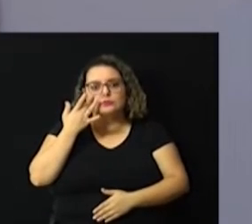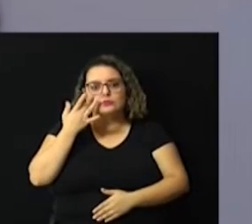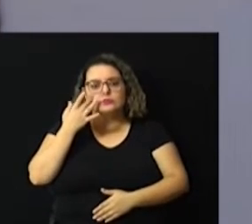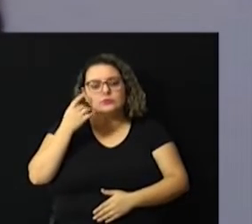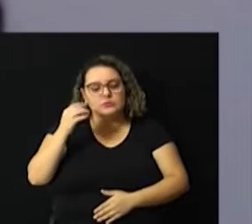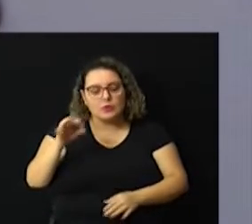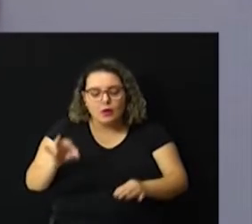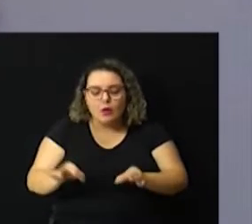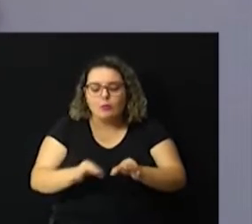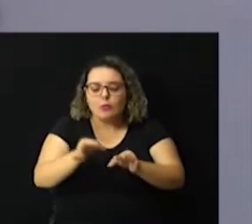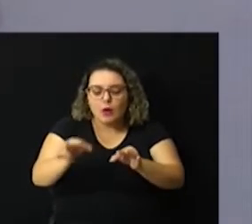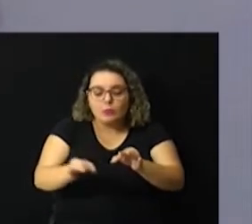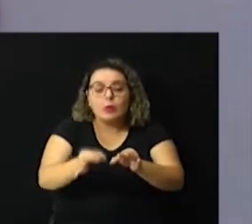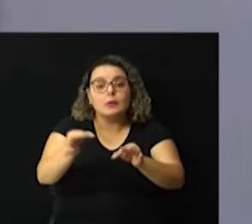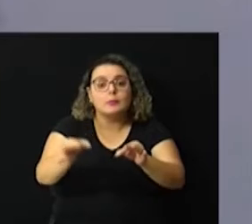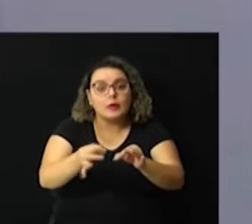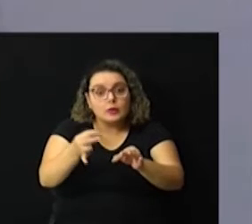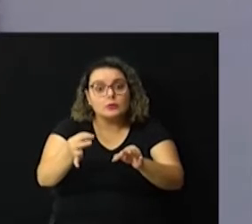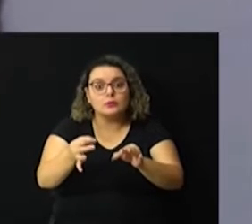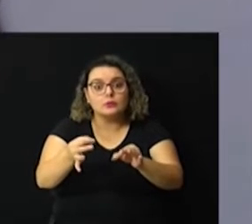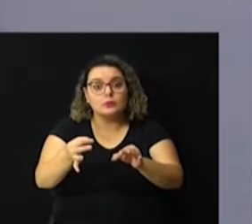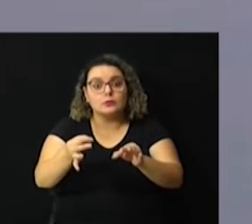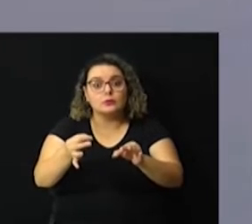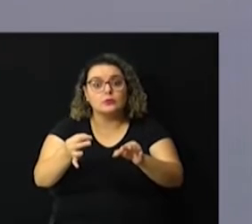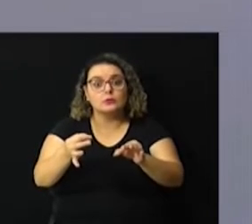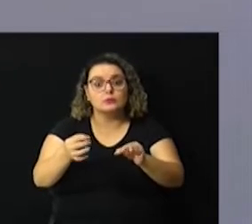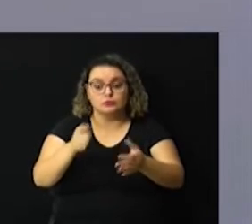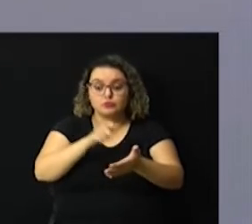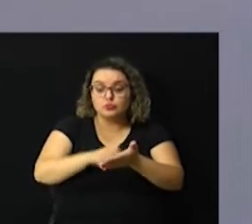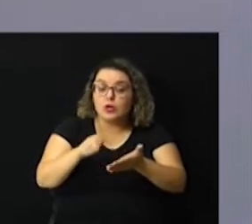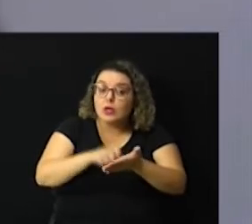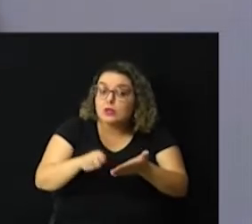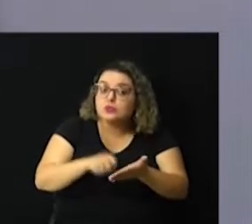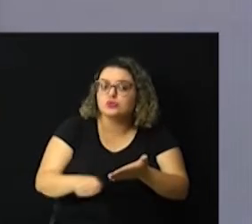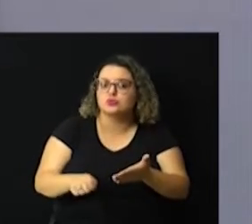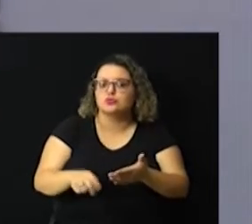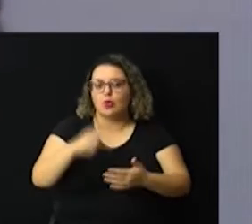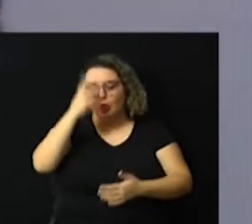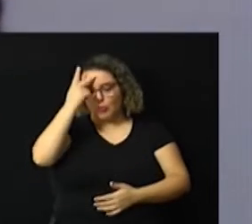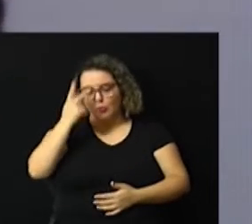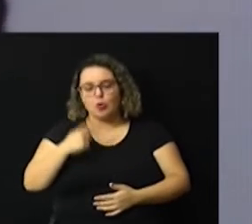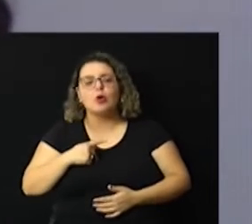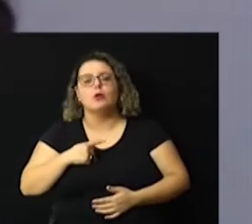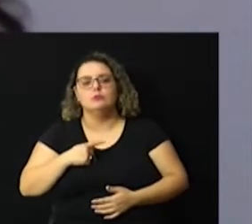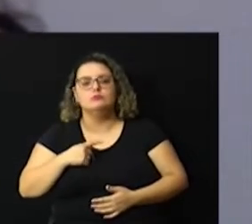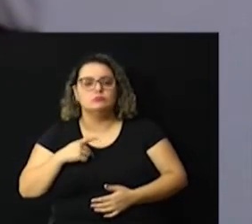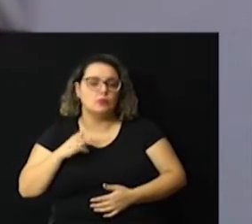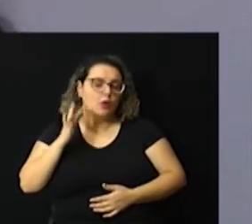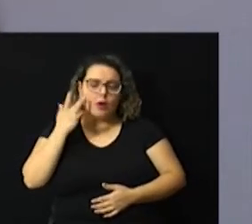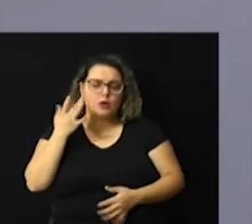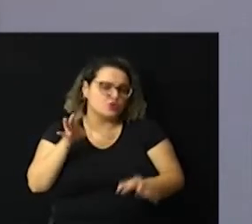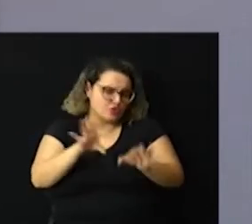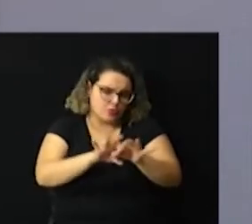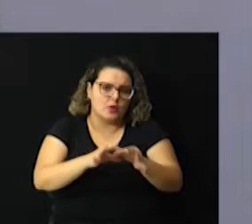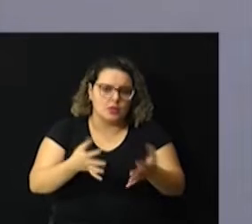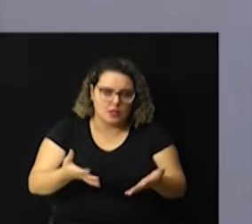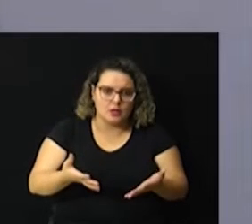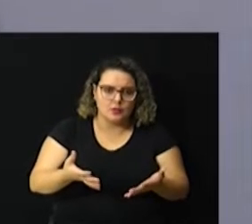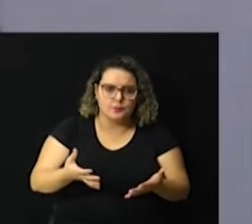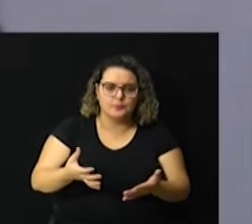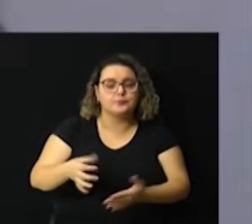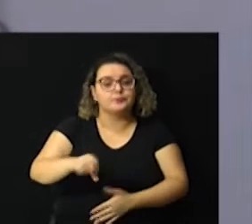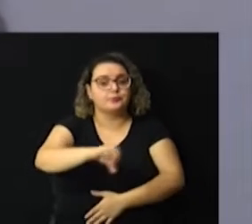tecer, né, de tear, ele está muito conectado com o texto, de escrever o próprio texto. E no 9º ano da escola,